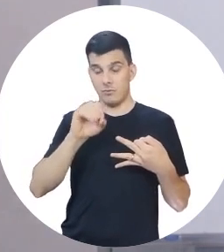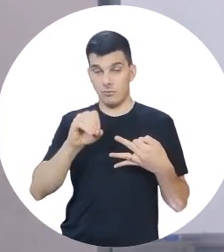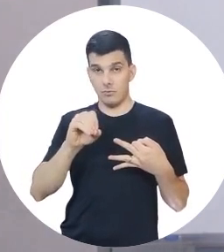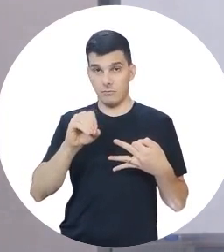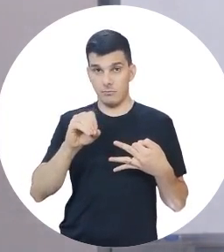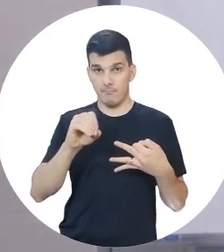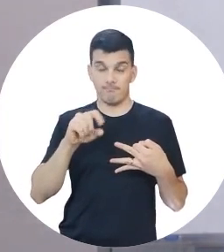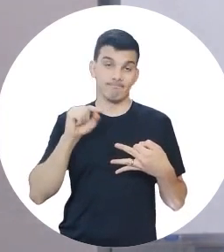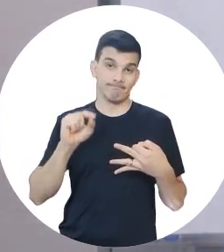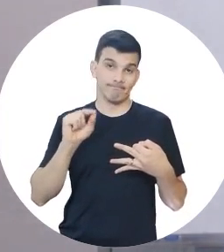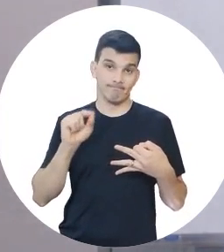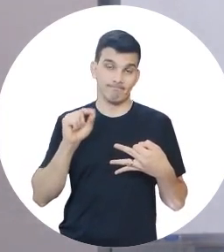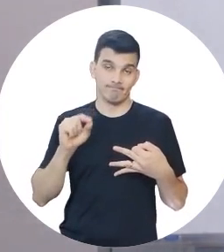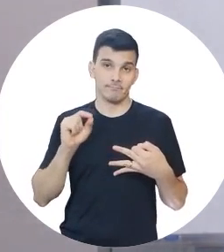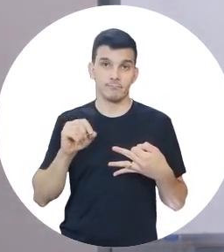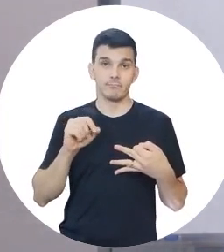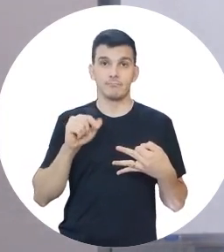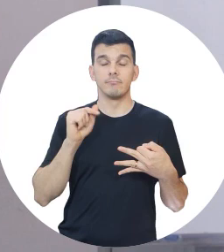ácido.